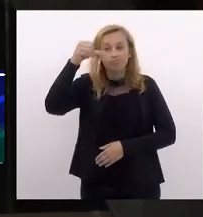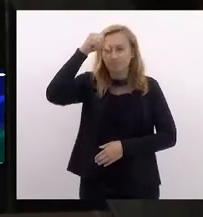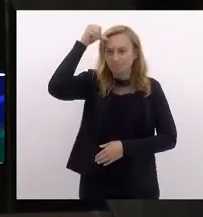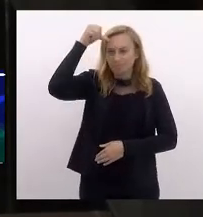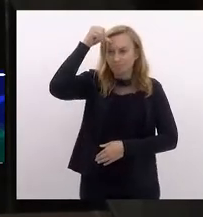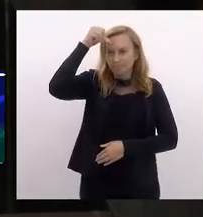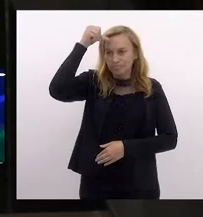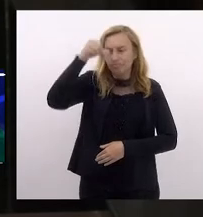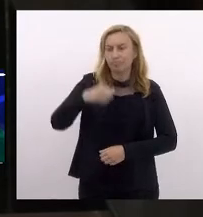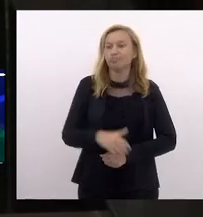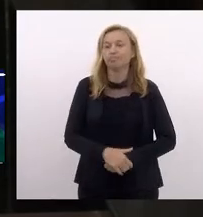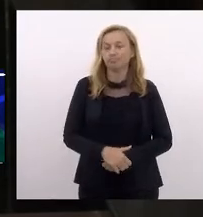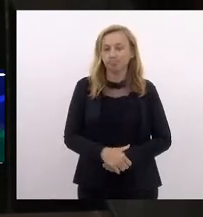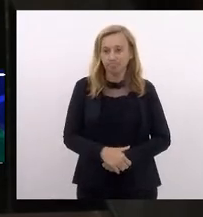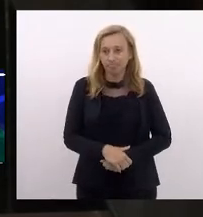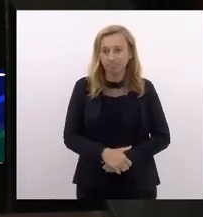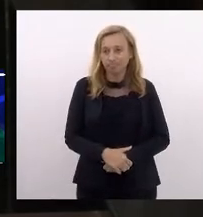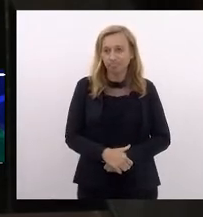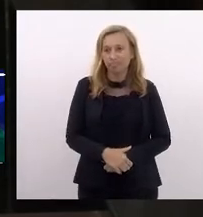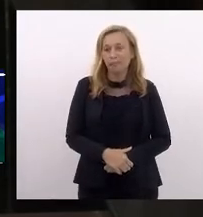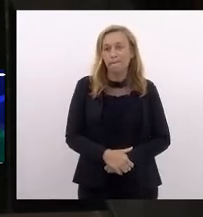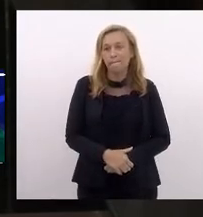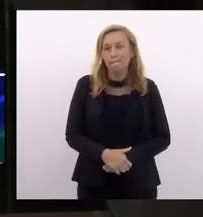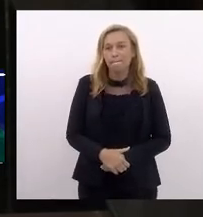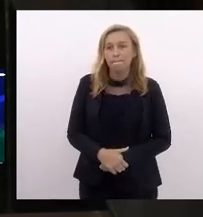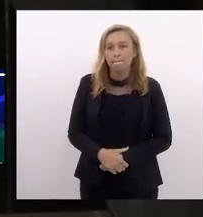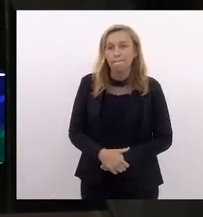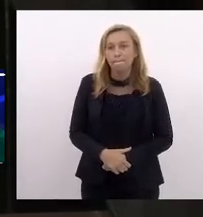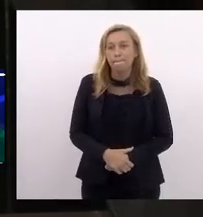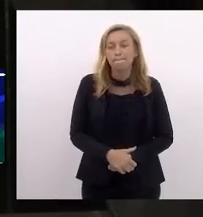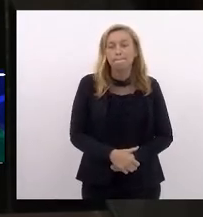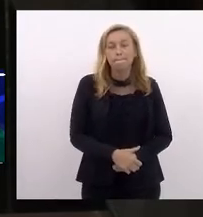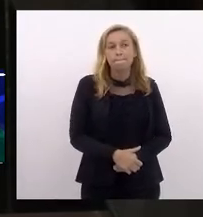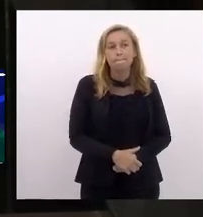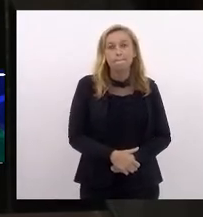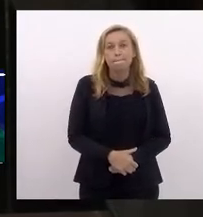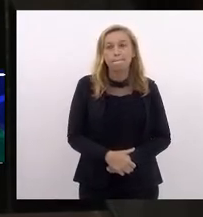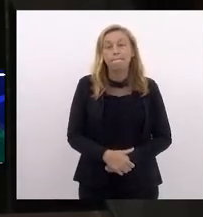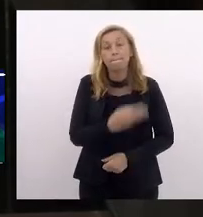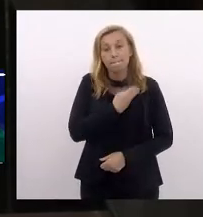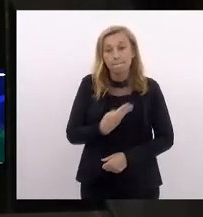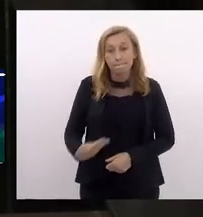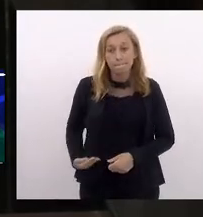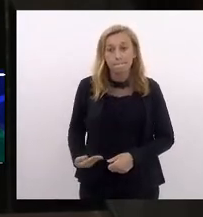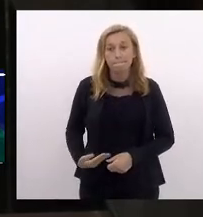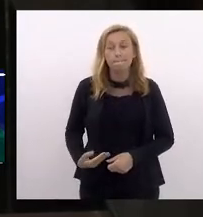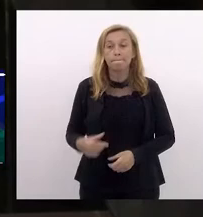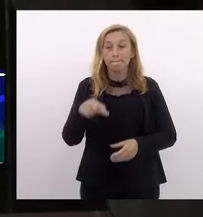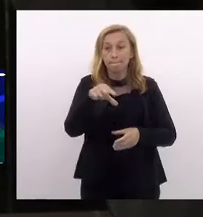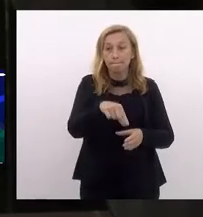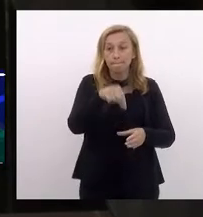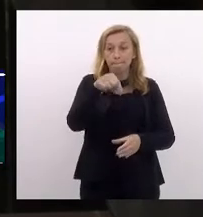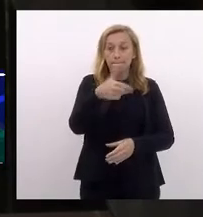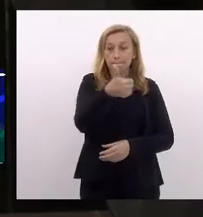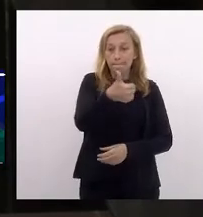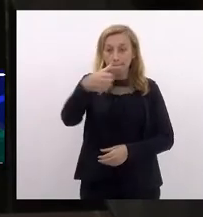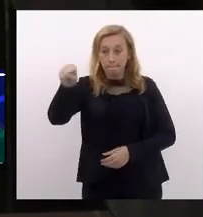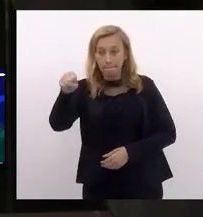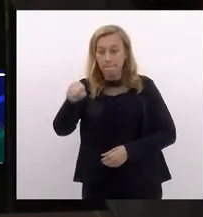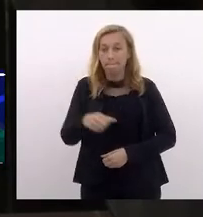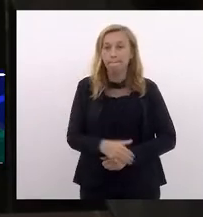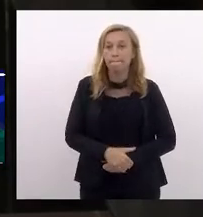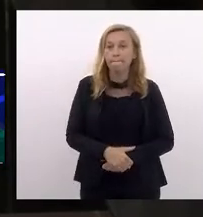Victor e Cláudio Castro e tendo em vista que o governador eleito em 2018